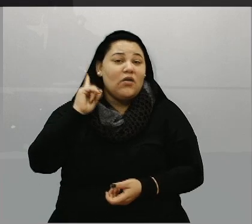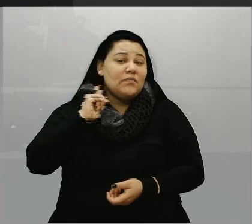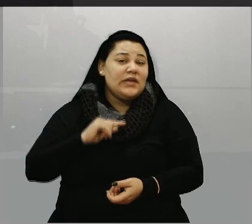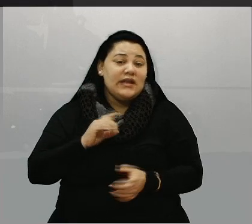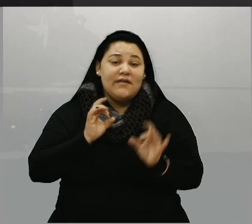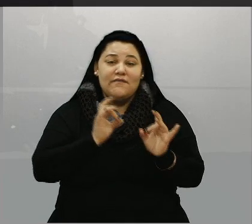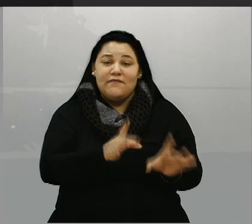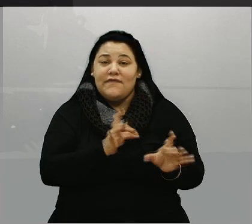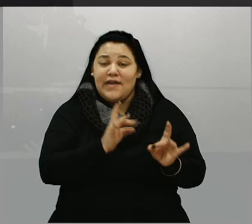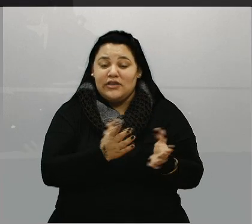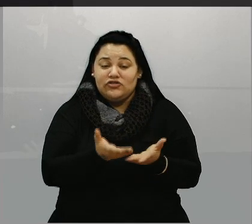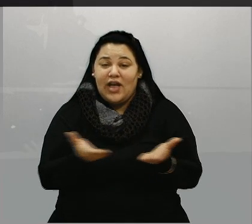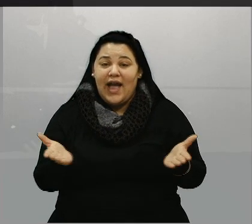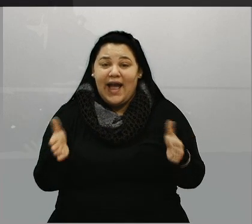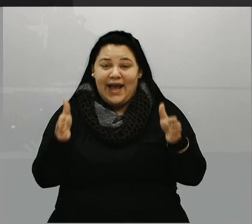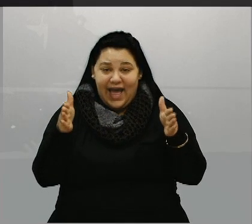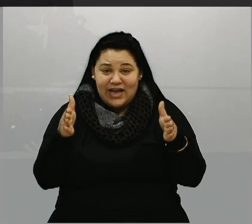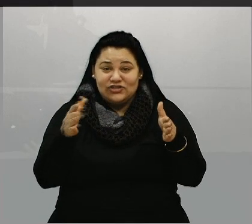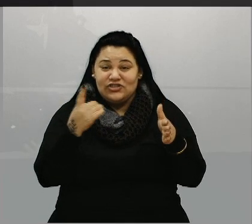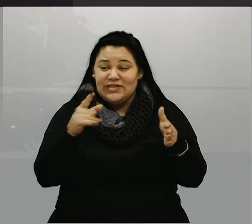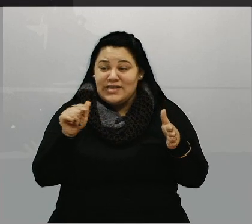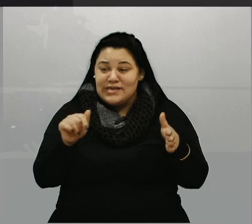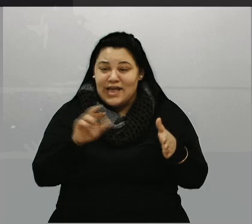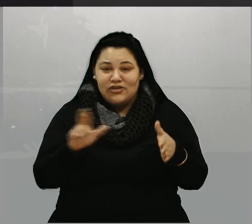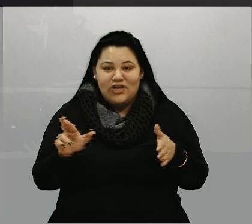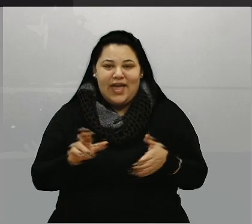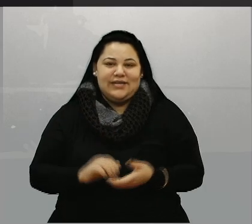vendendo a caixa a R$ 17,00.